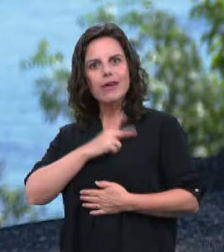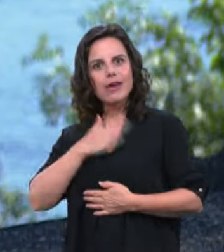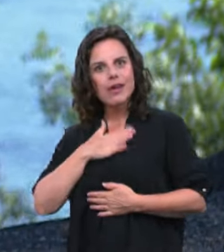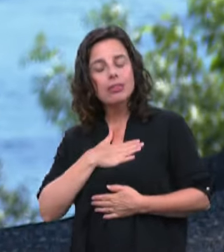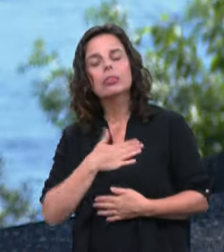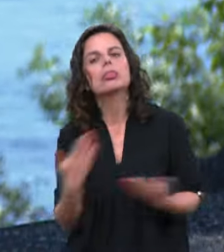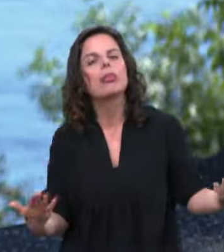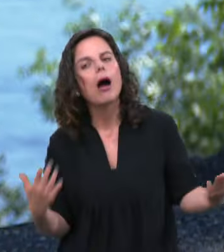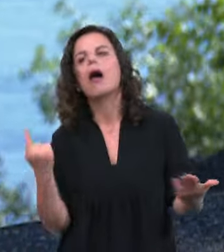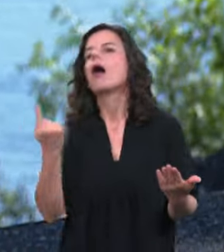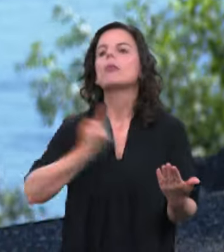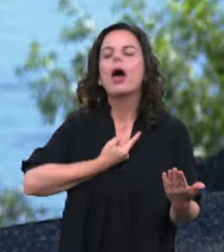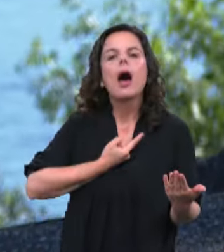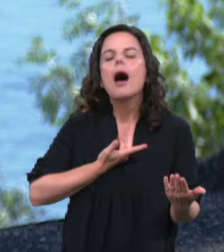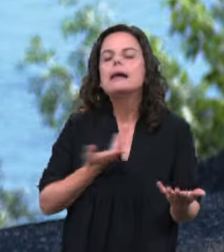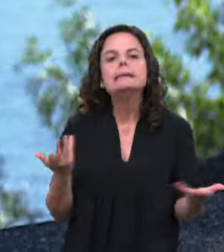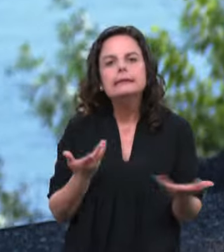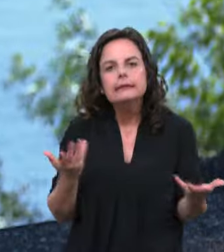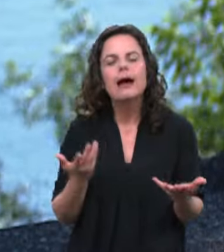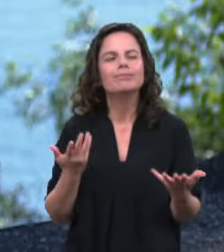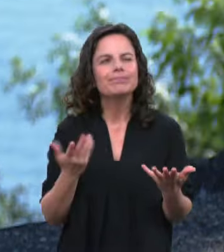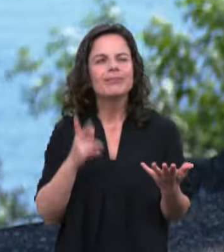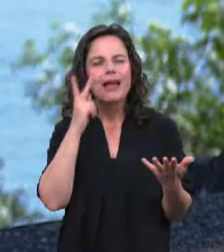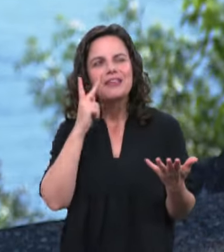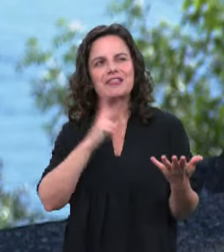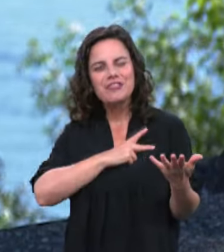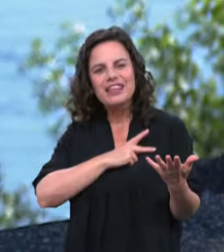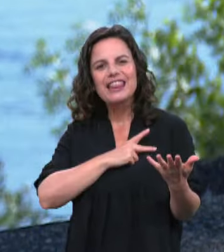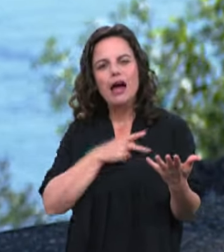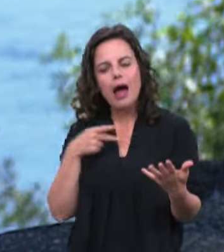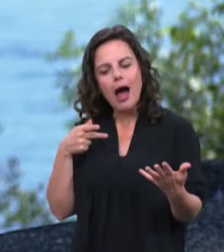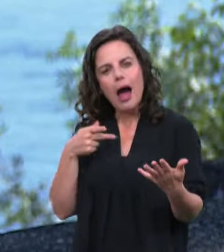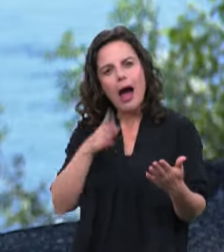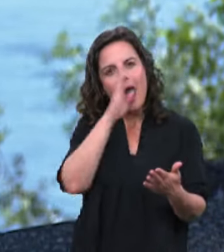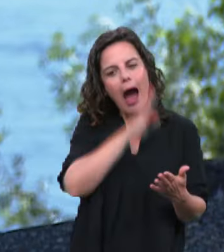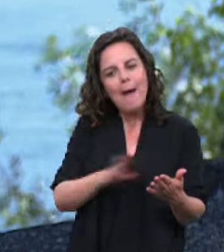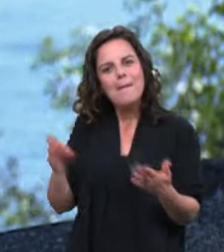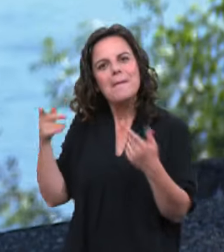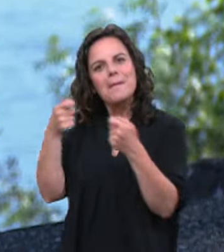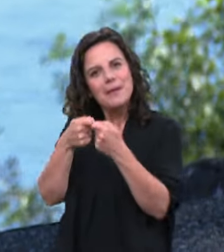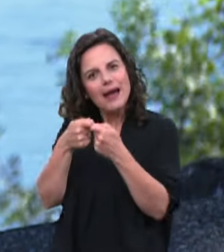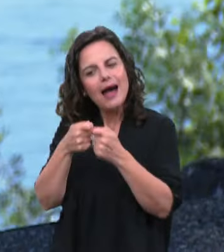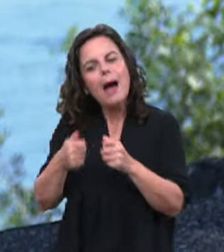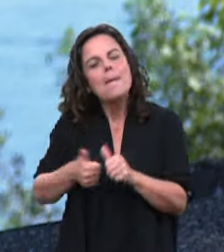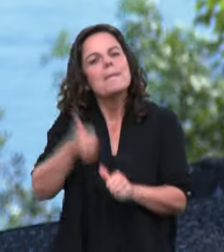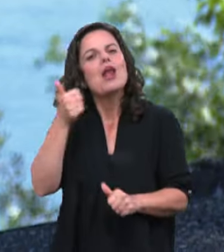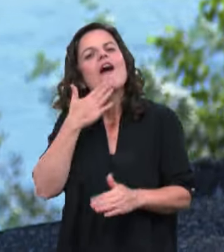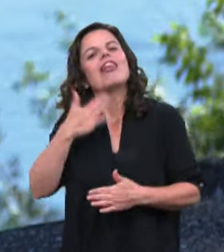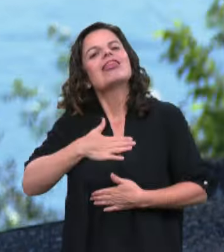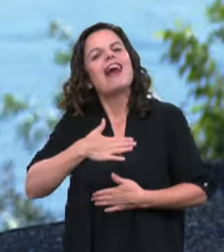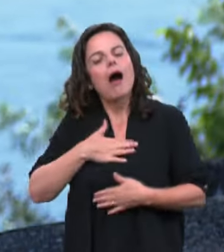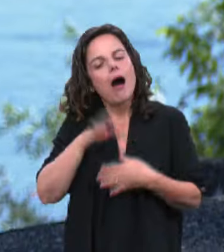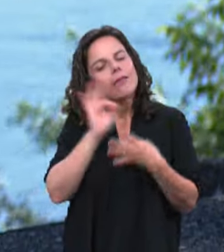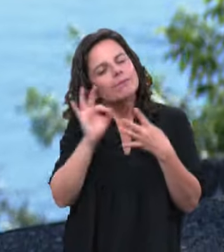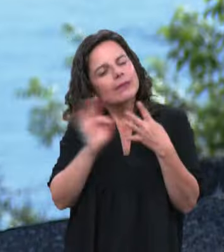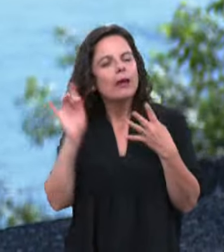que de facto me obrigou a aplicar na minha vida e a melhorar algumas características que eu acho que são